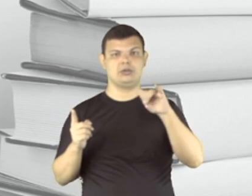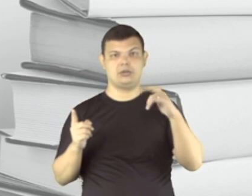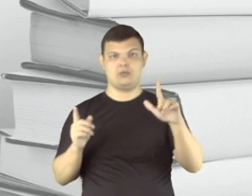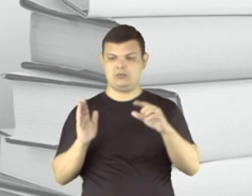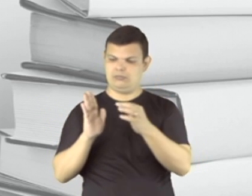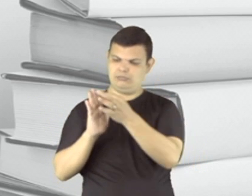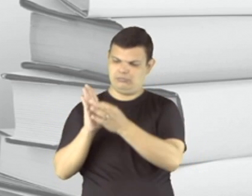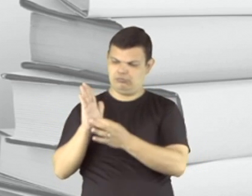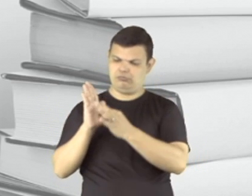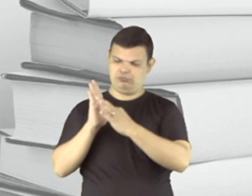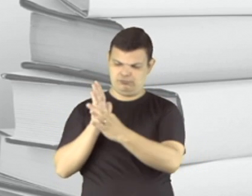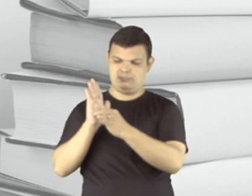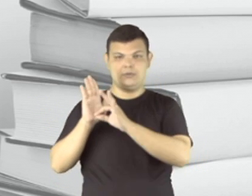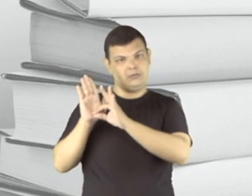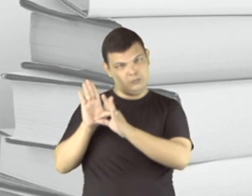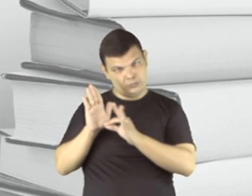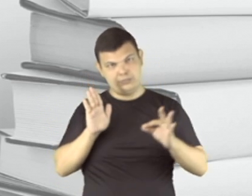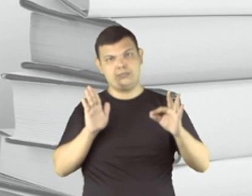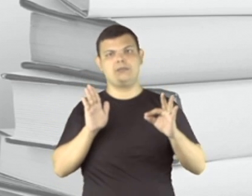aí nós vamos trabalhar com